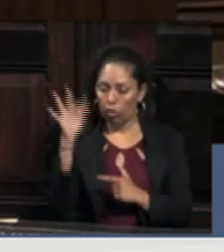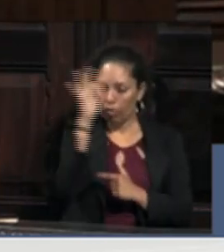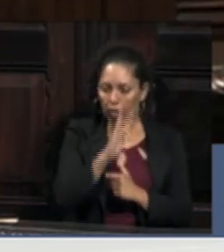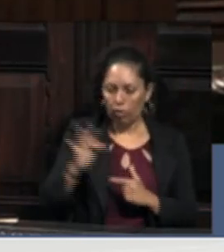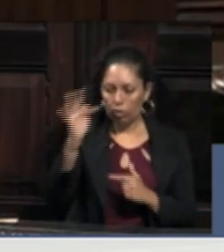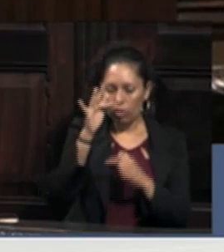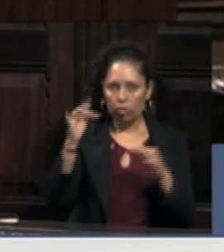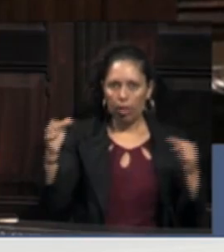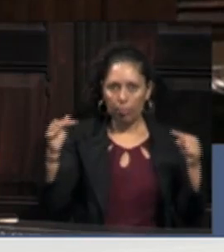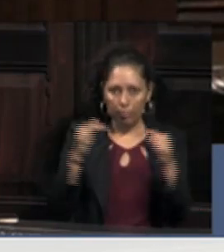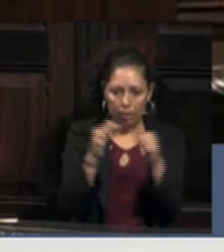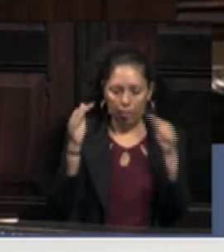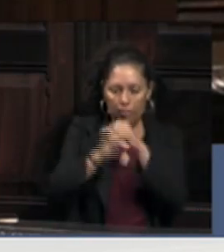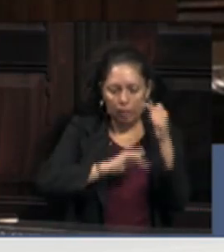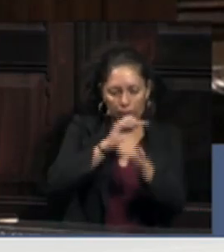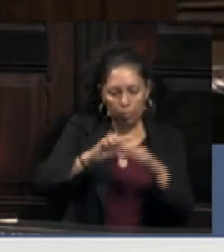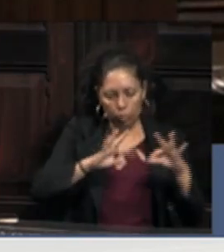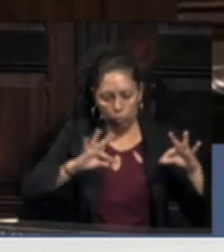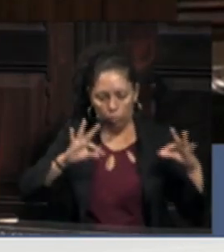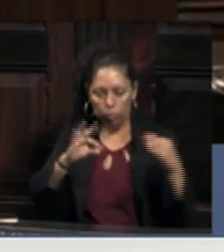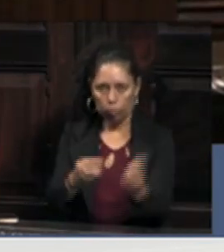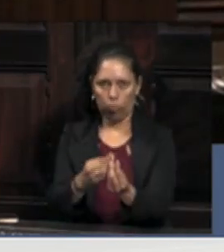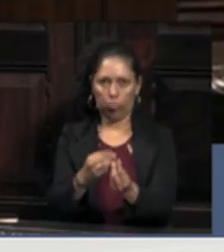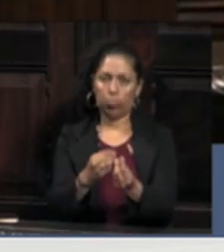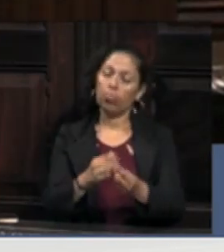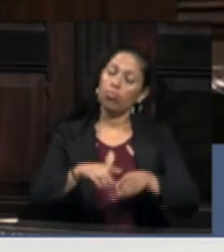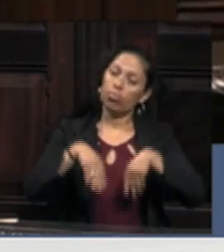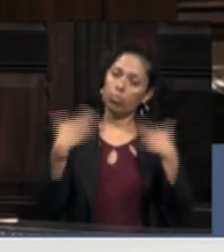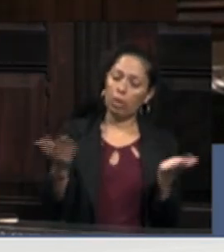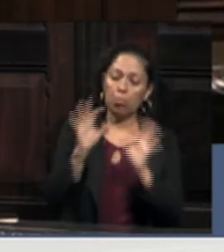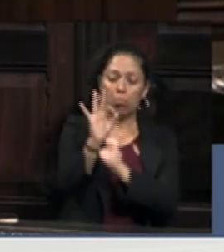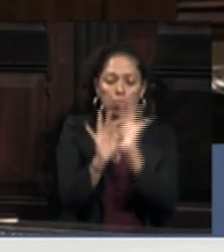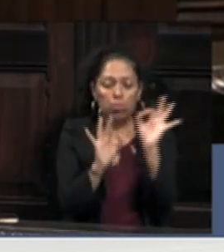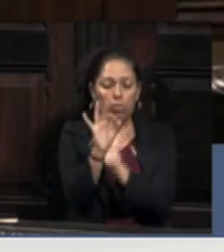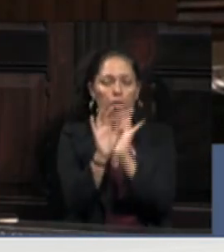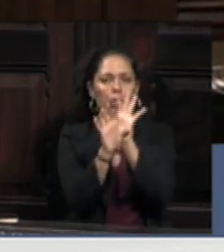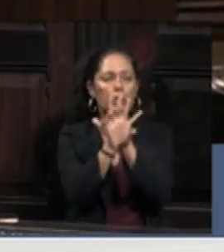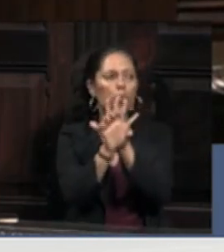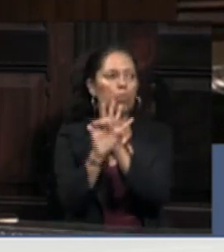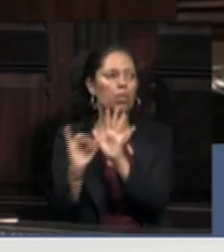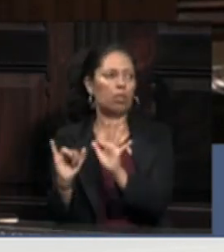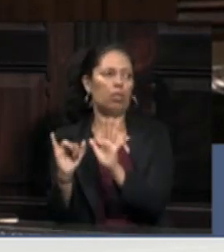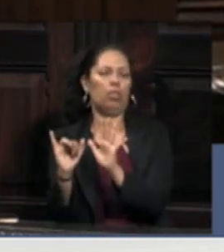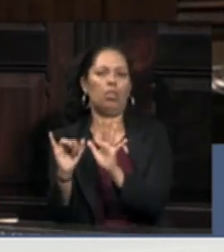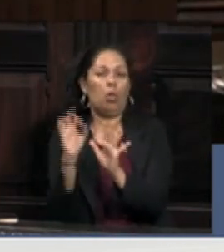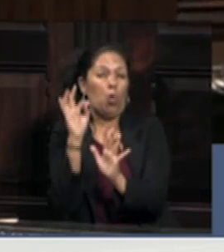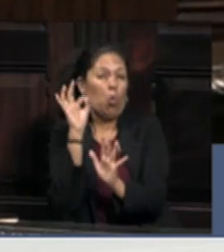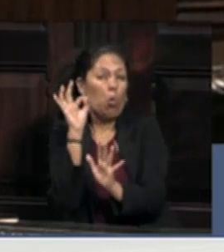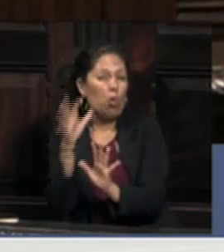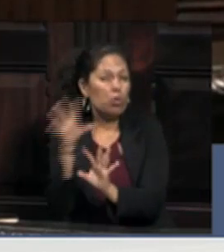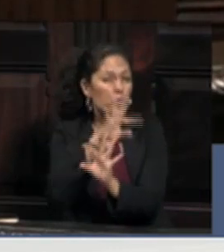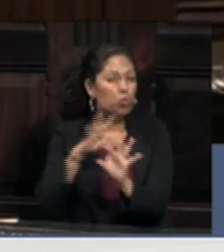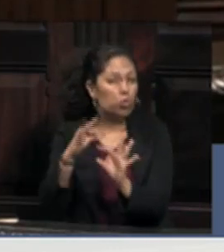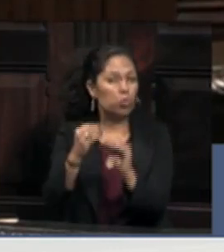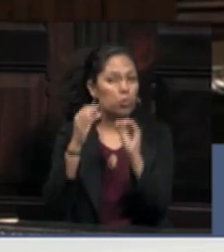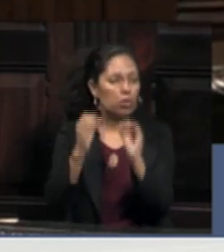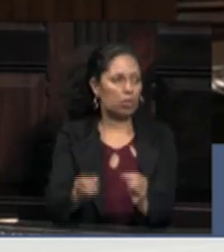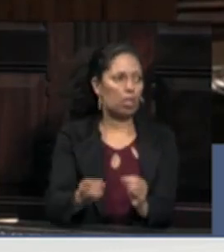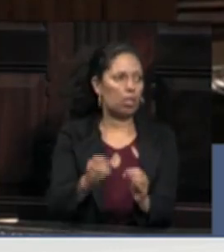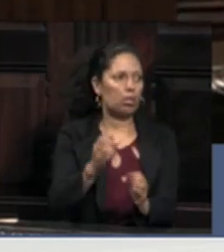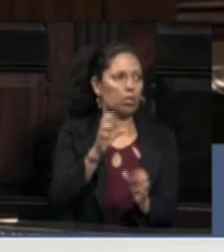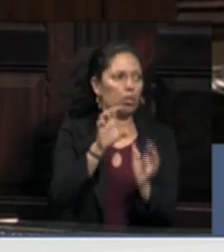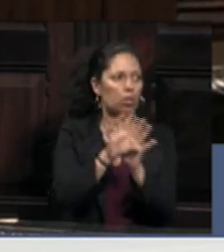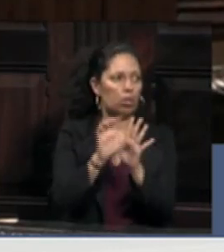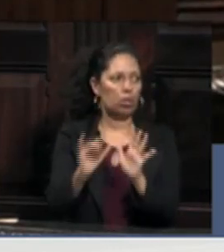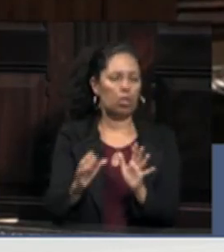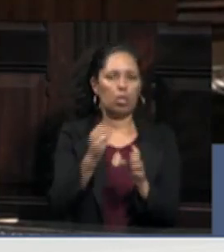foi consagrado de maneira, eu diria, quase completa na Lei